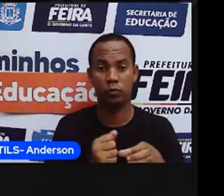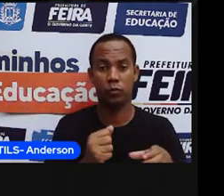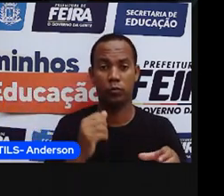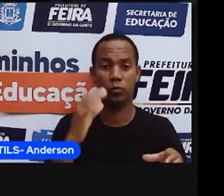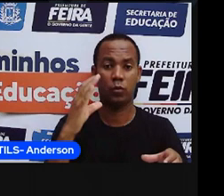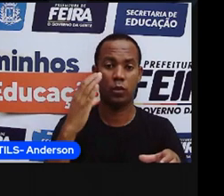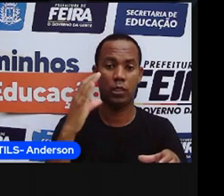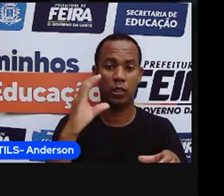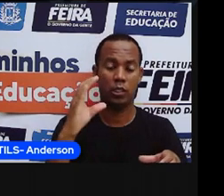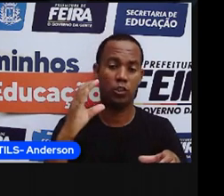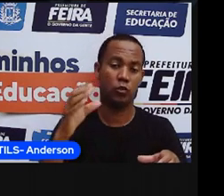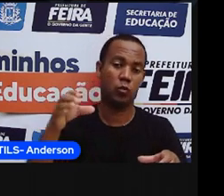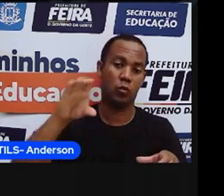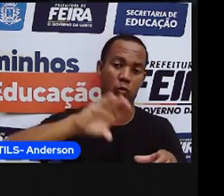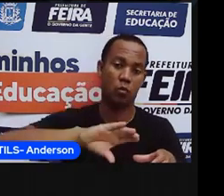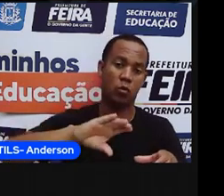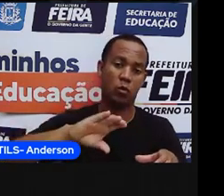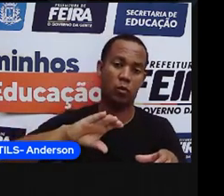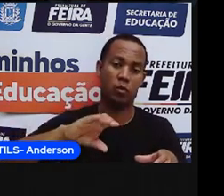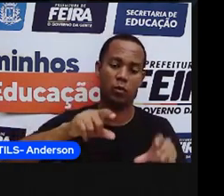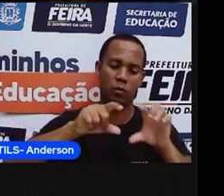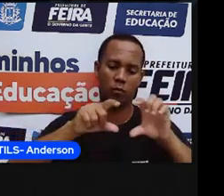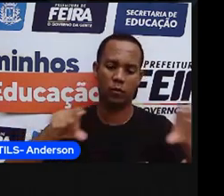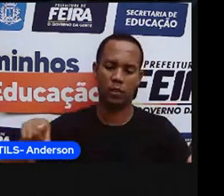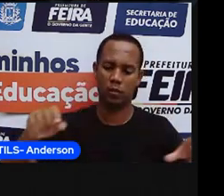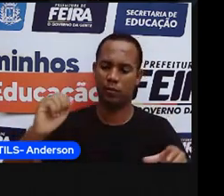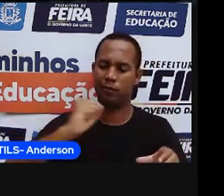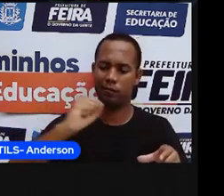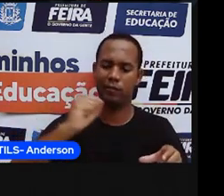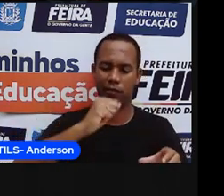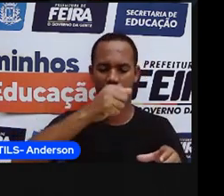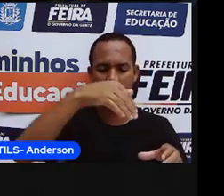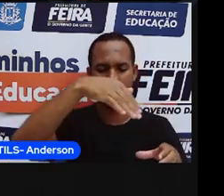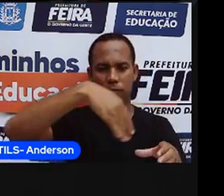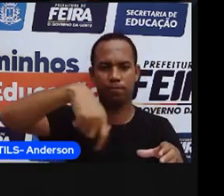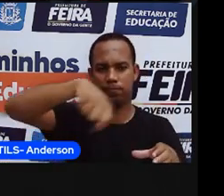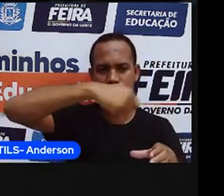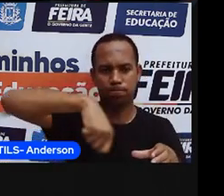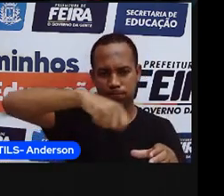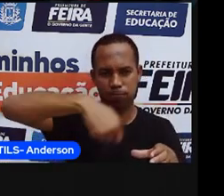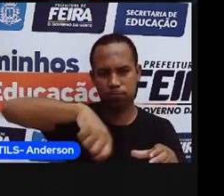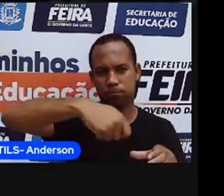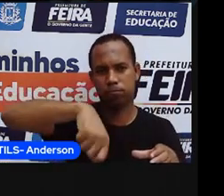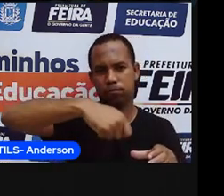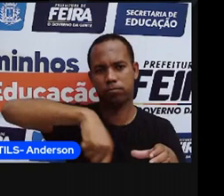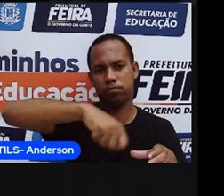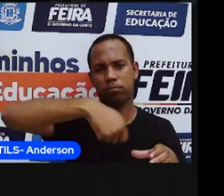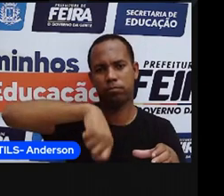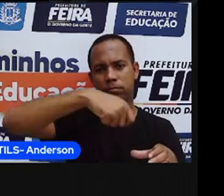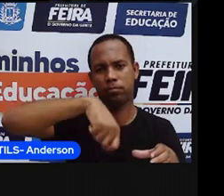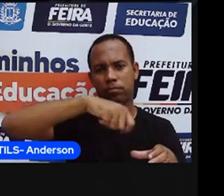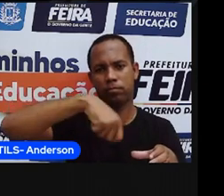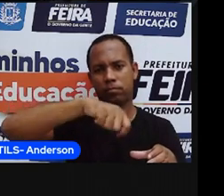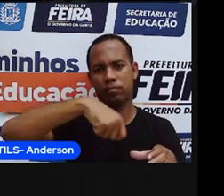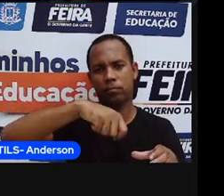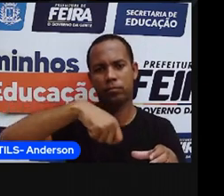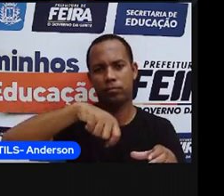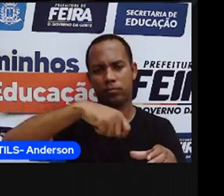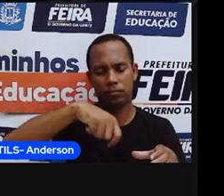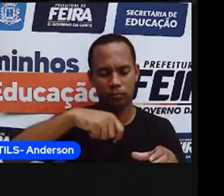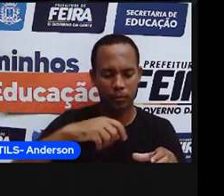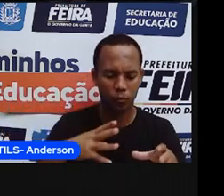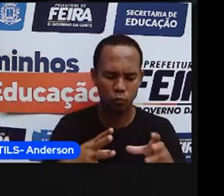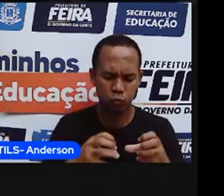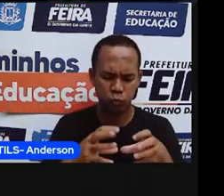coco e a mandioca ralada. Vai misturar tudo muito bem, batendo com o batedor lá, ó, sem parar, né? Até que tudo fique o